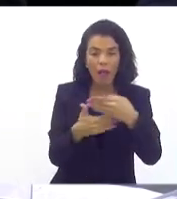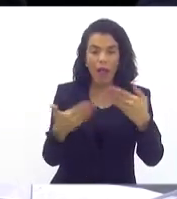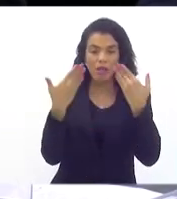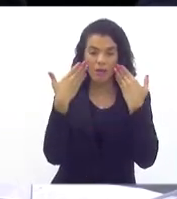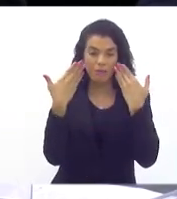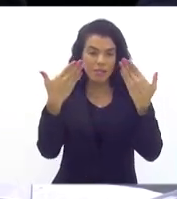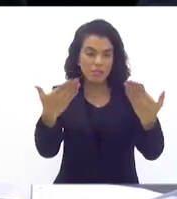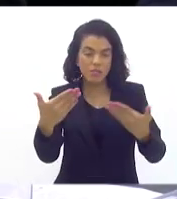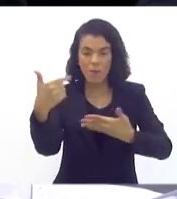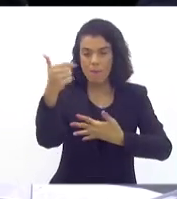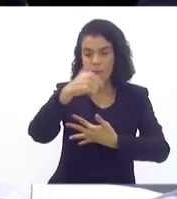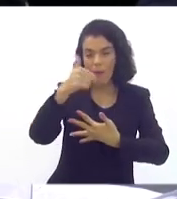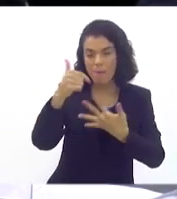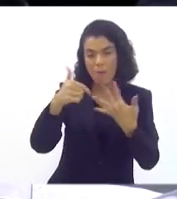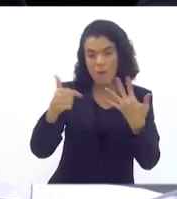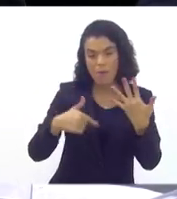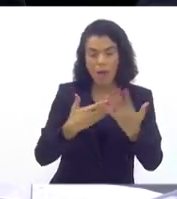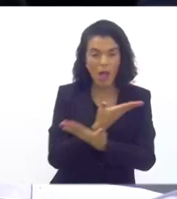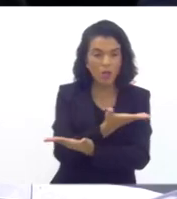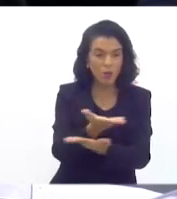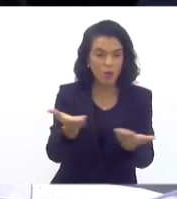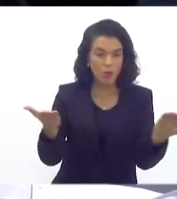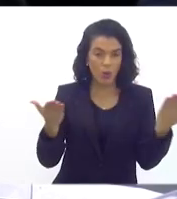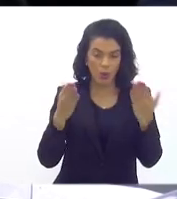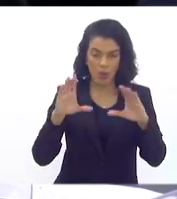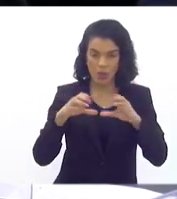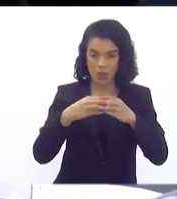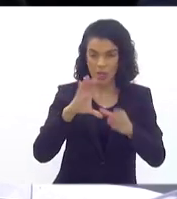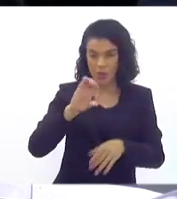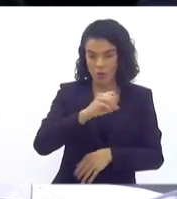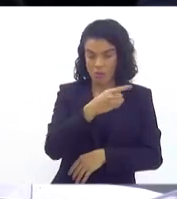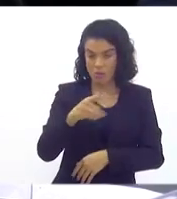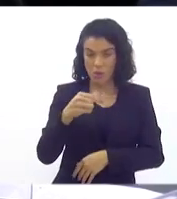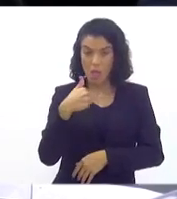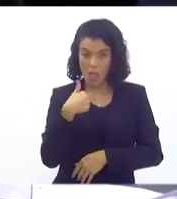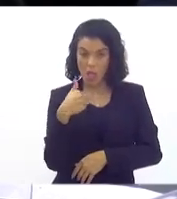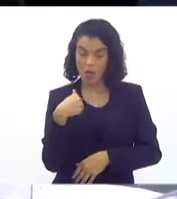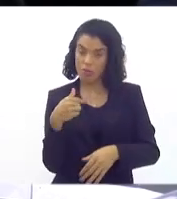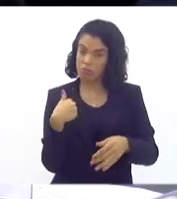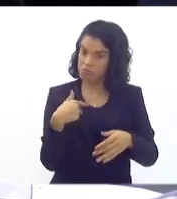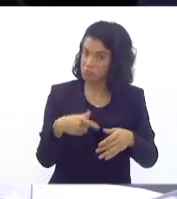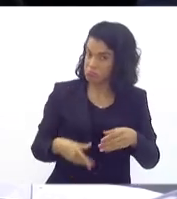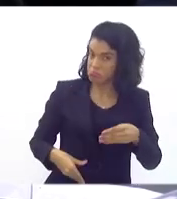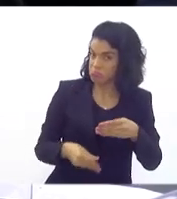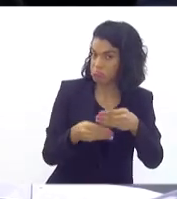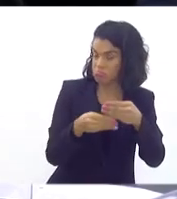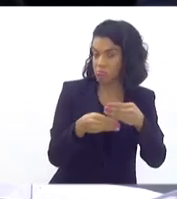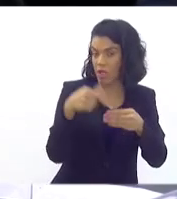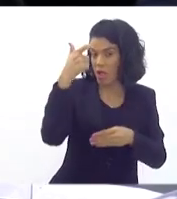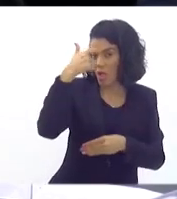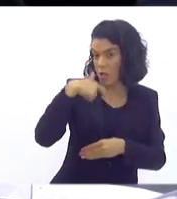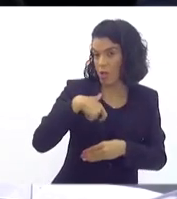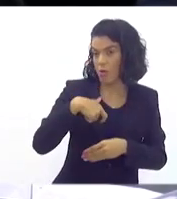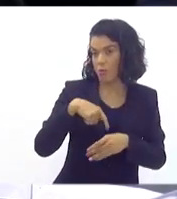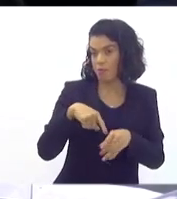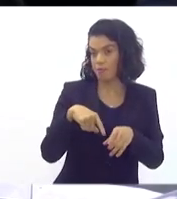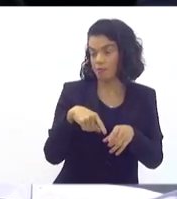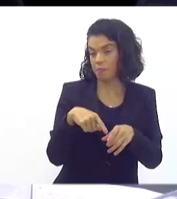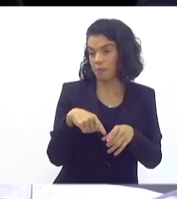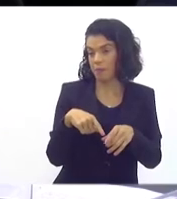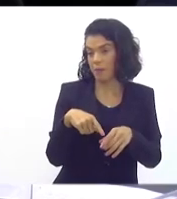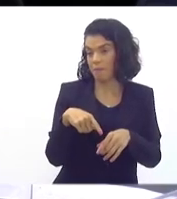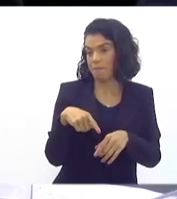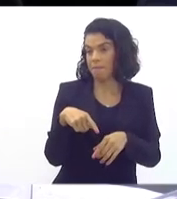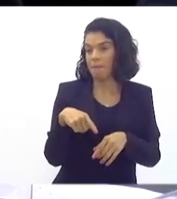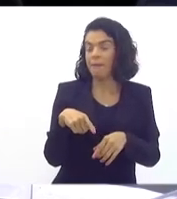os deputados desta comissão e Eu mencionei até inclusive com o presidente da